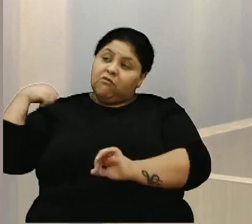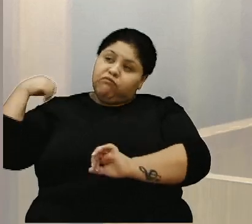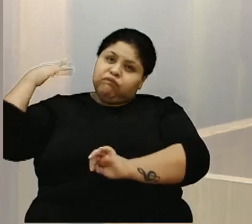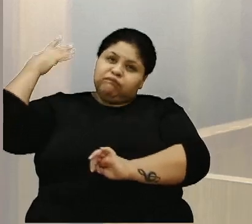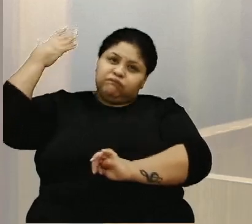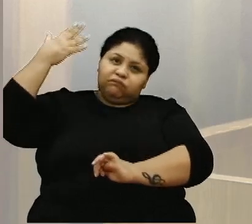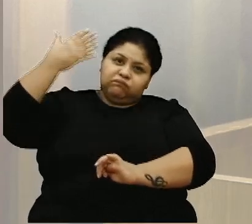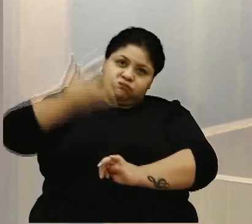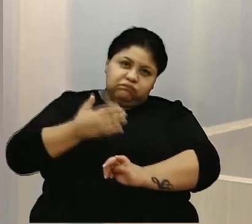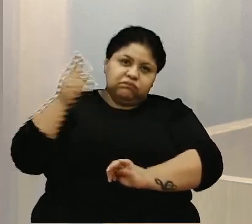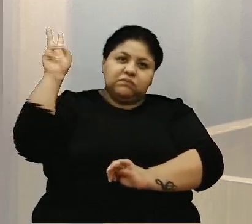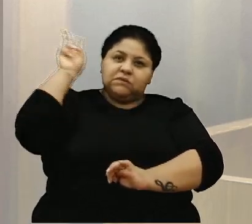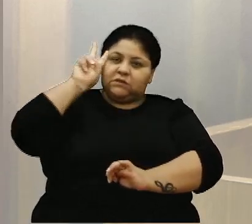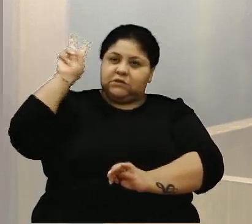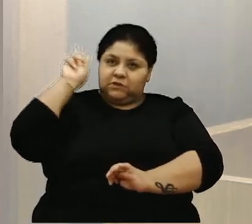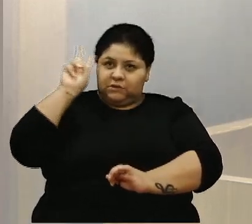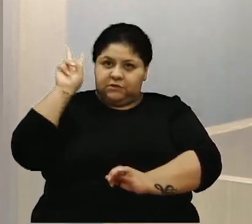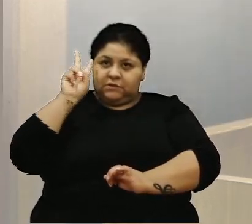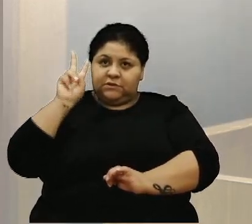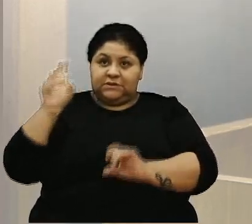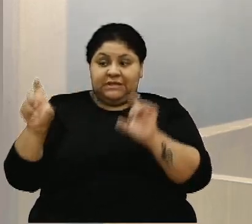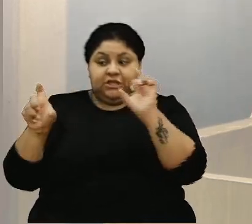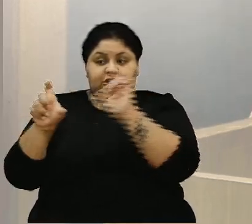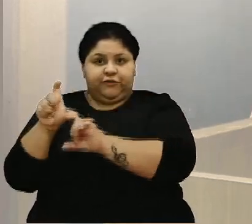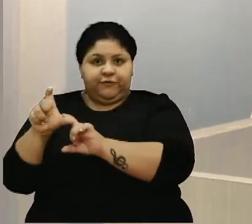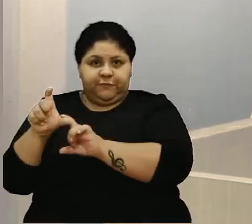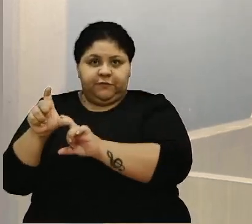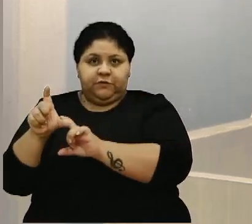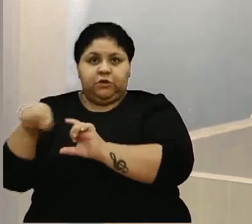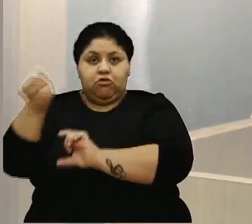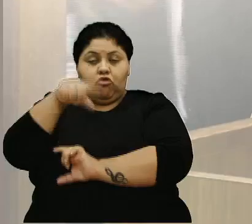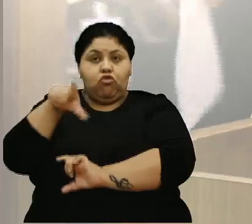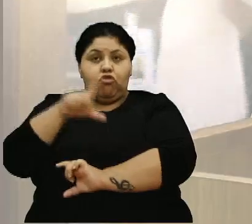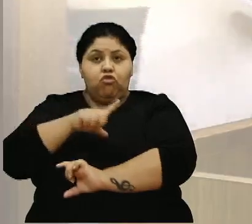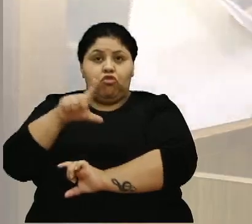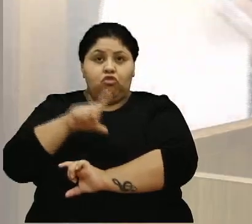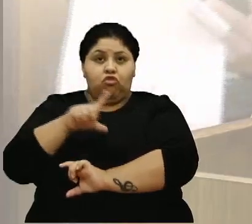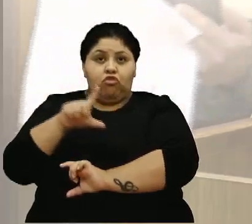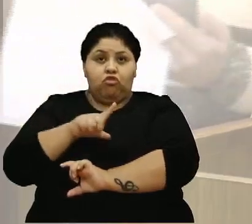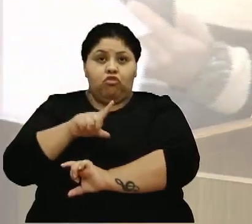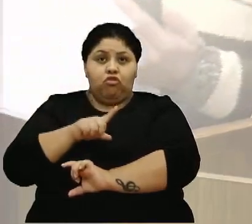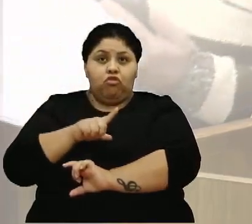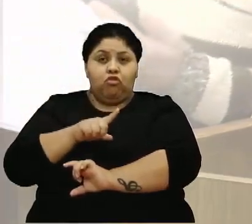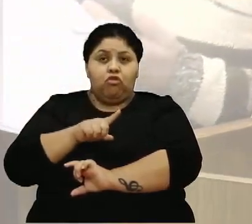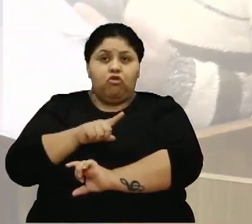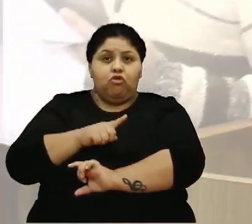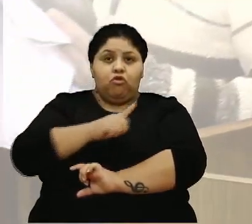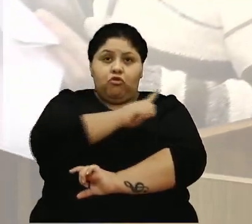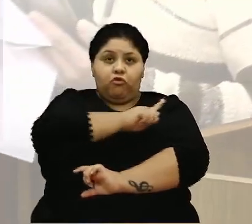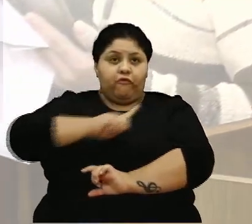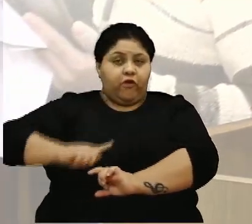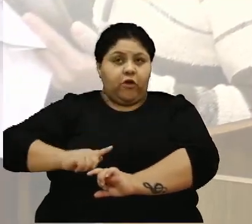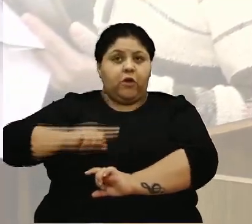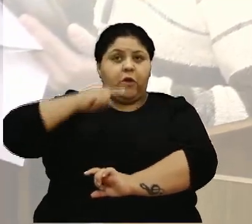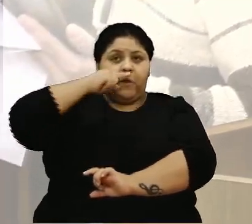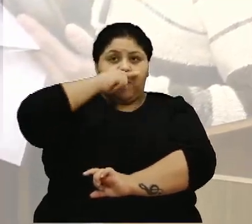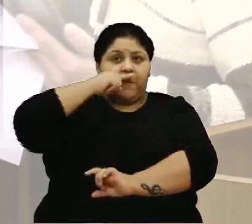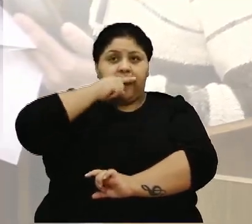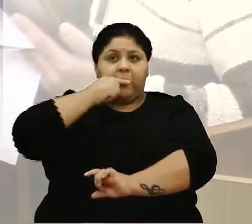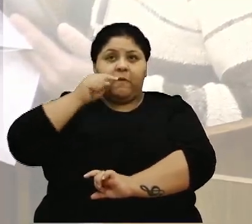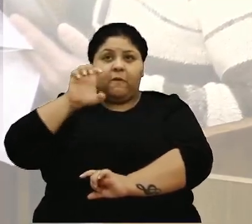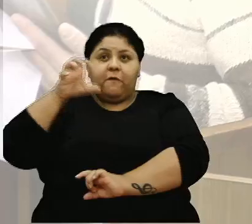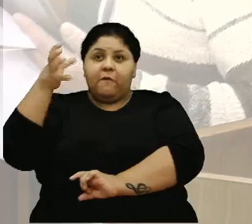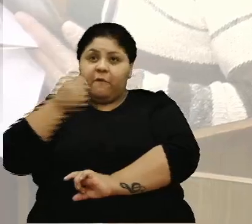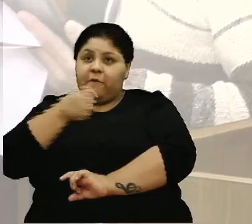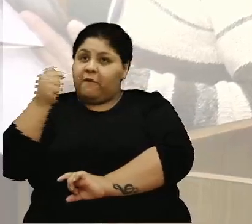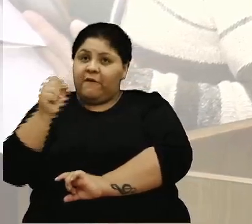histórico sobre a questão da dívida. Nós tivemos parte do governo Sartori, parte do governo Leite, que deixou